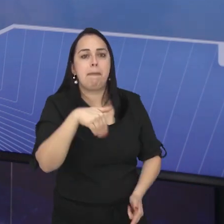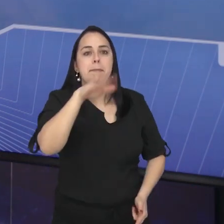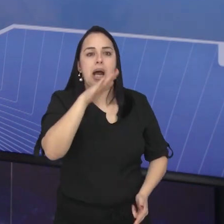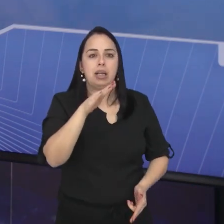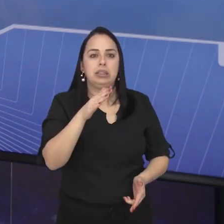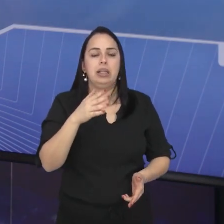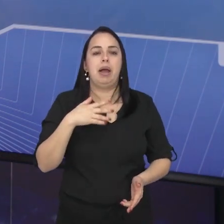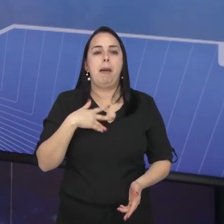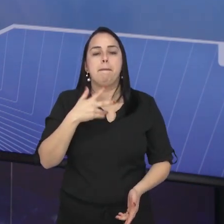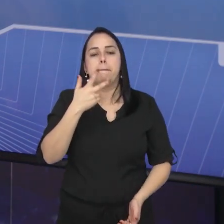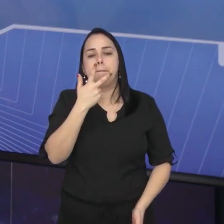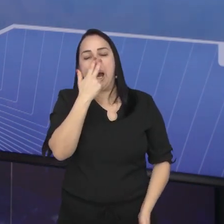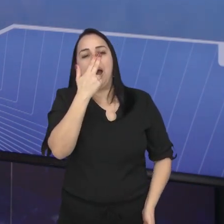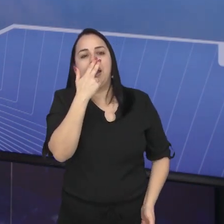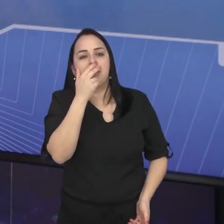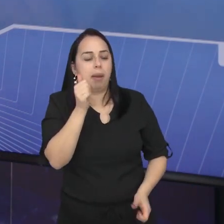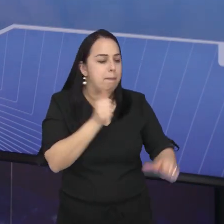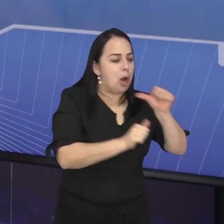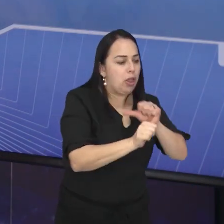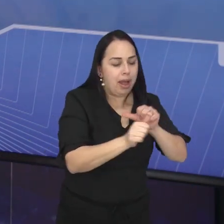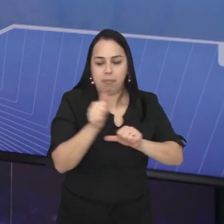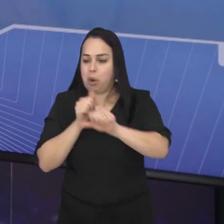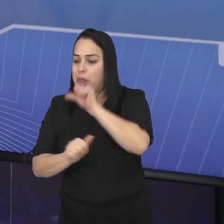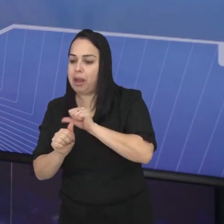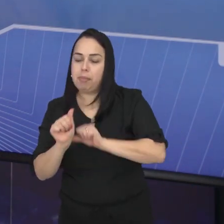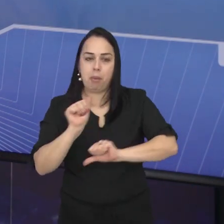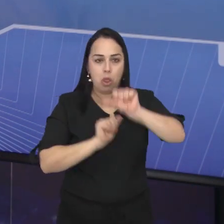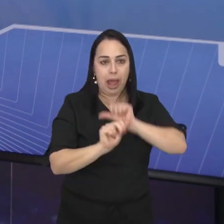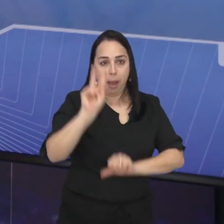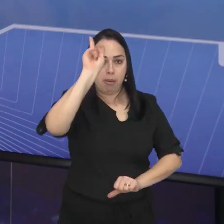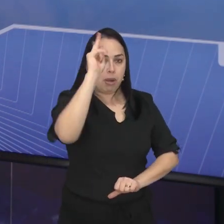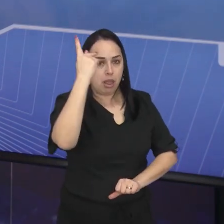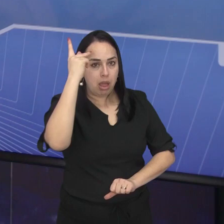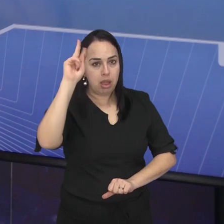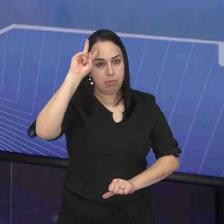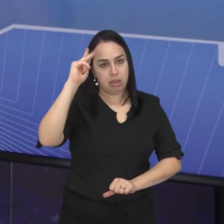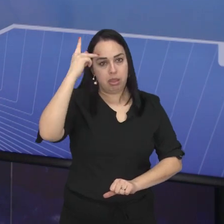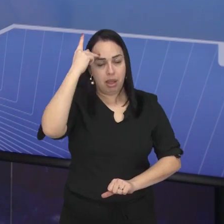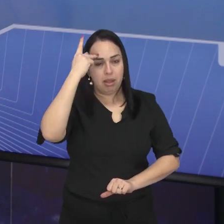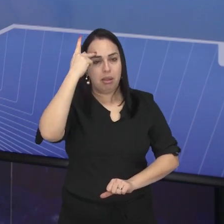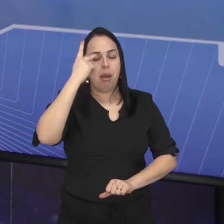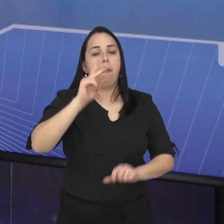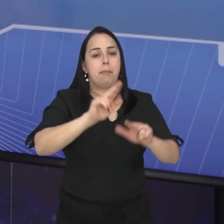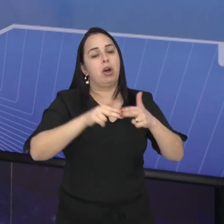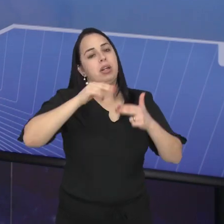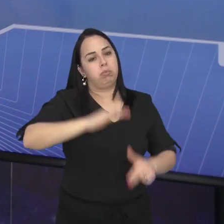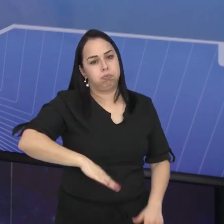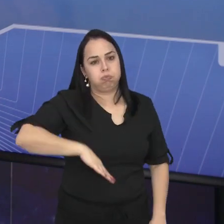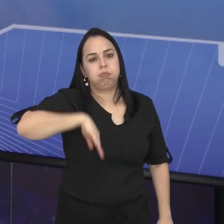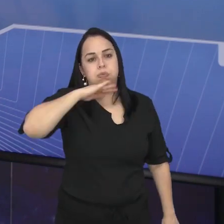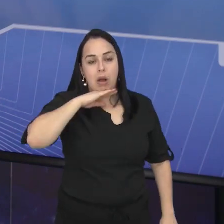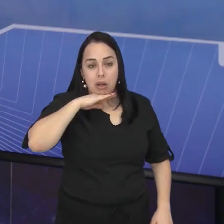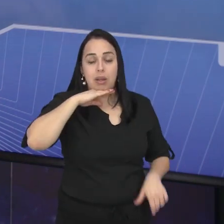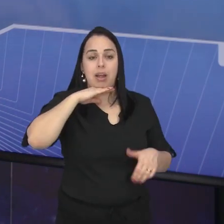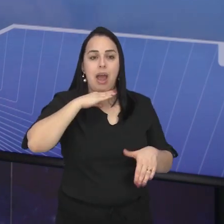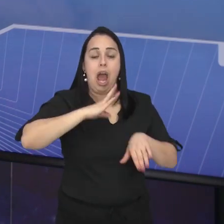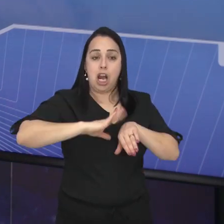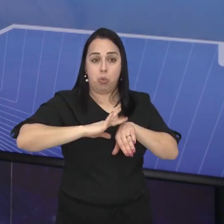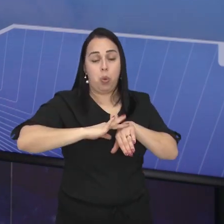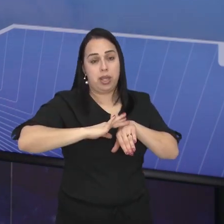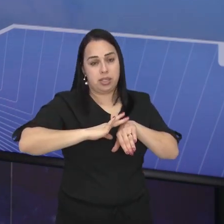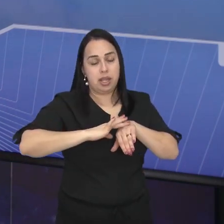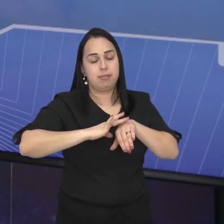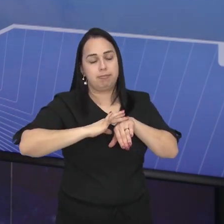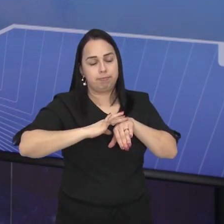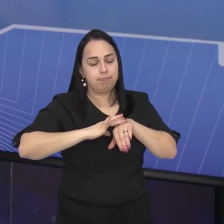outro. Então, requer mudanças, né? Para esse profissional que tende a ter um esgotamento, né? O burnout, quando a gente